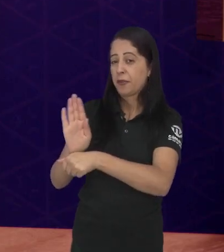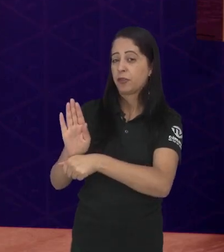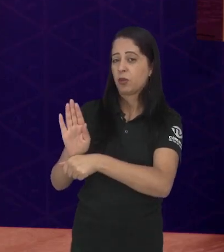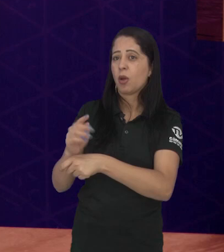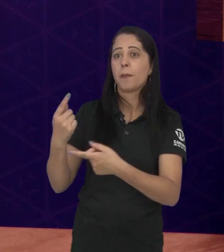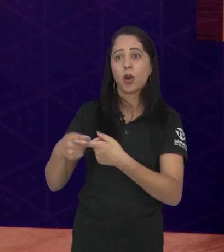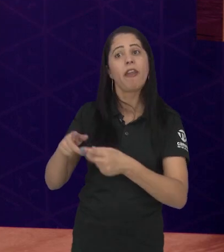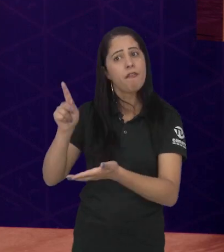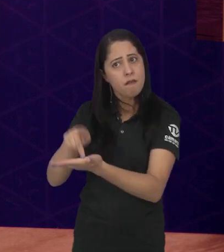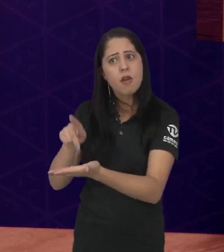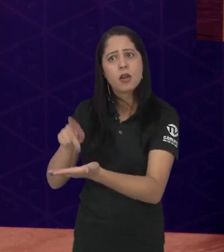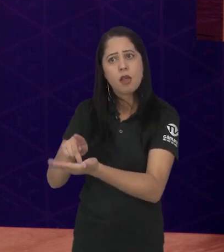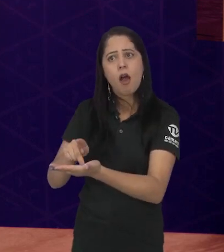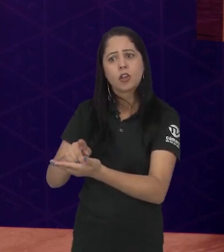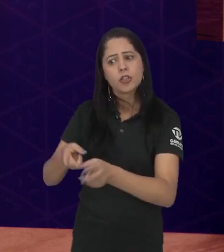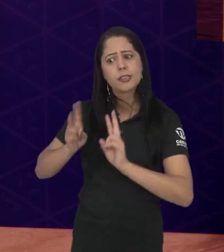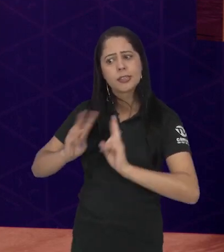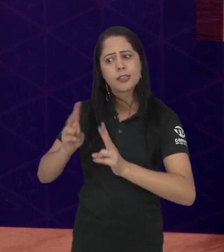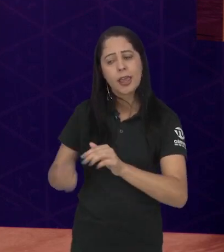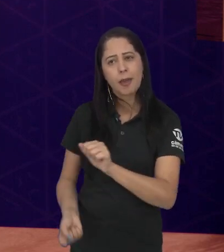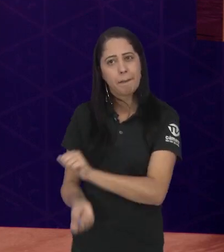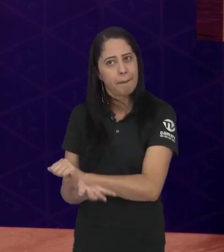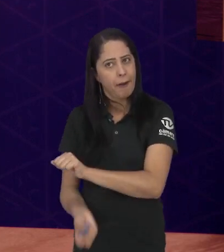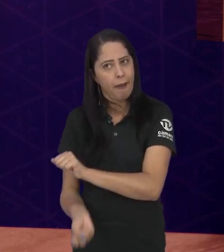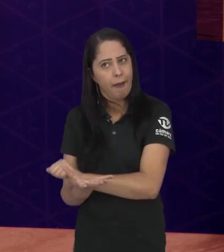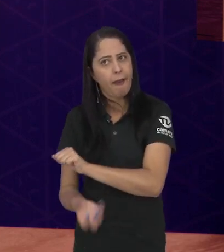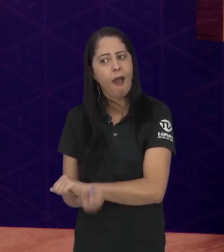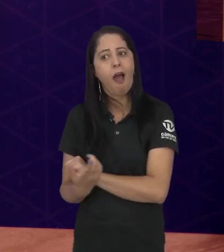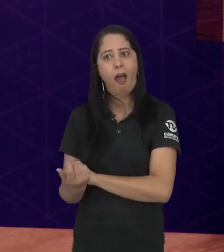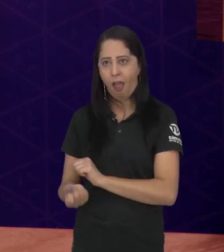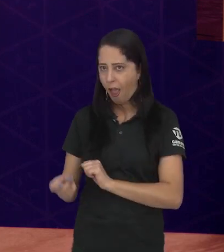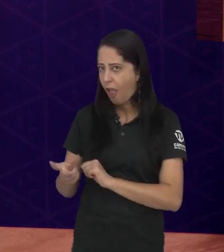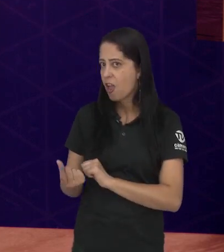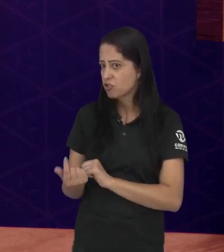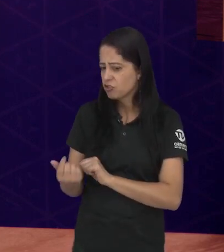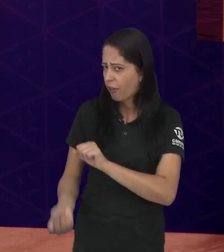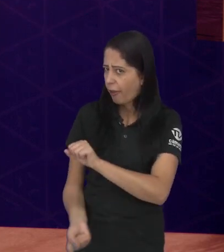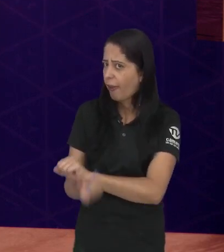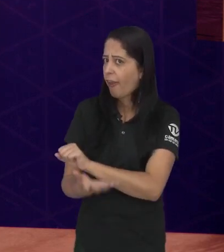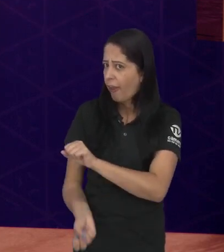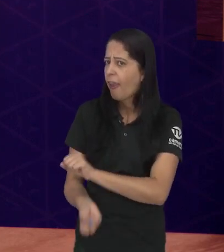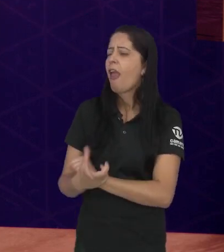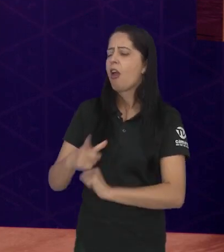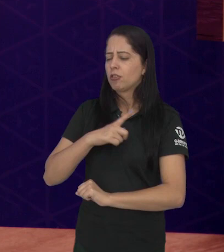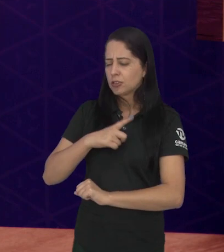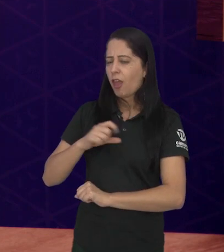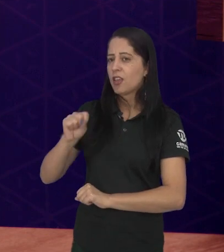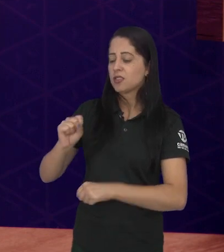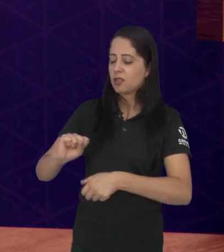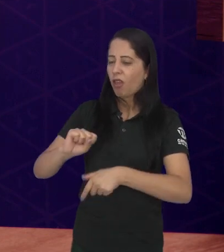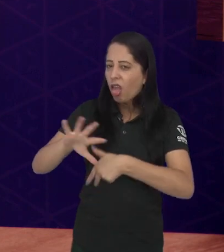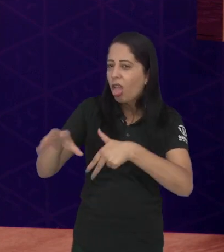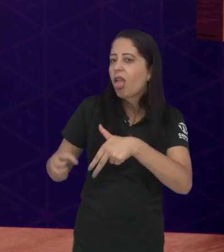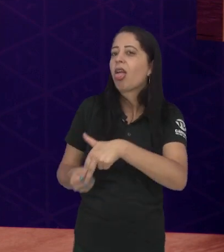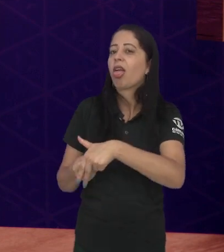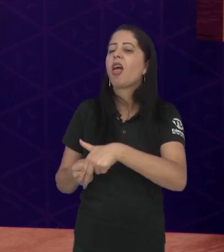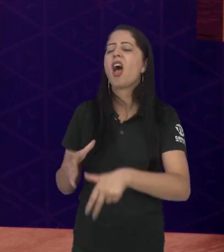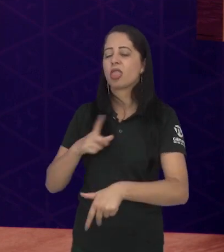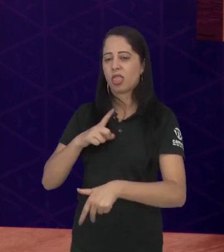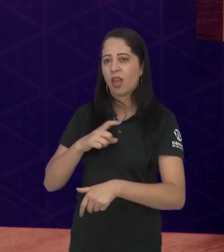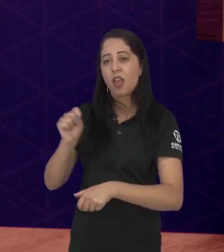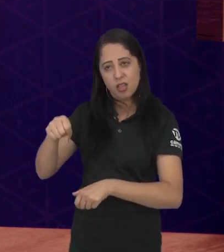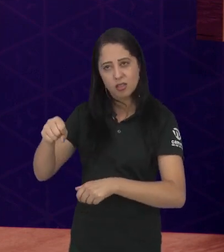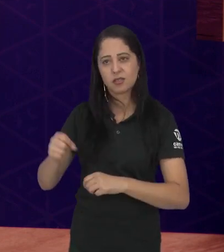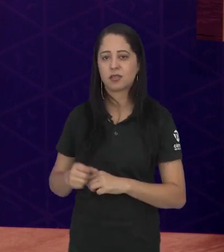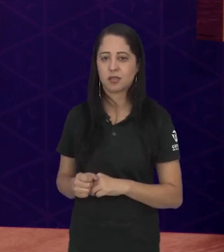Verdade. Porque realmente rola muita, né, maracutaia, né, por debaixo dos panos. E não